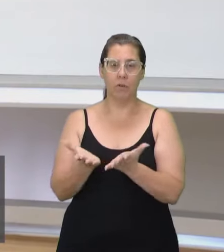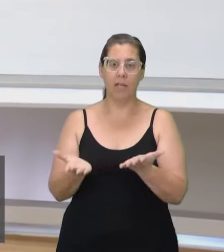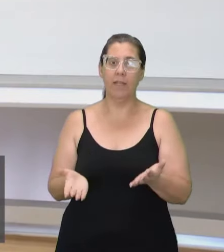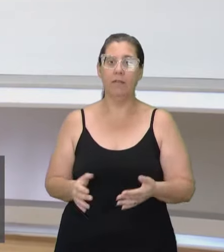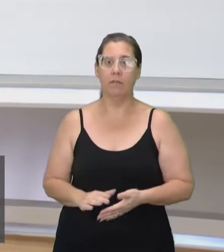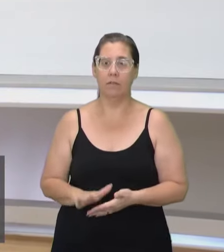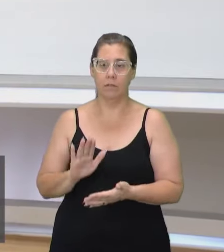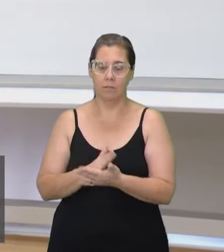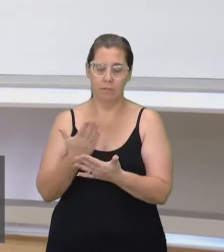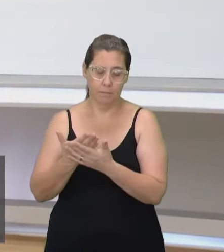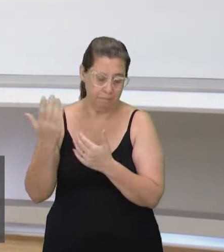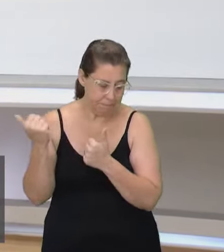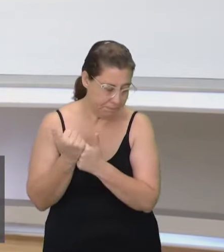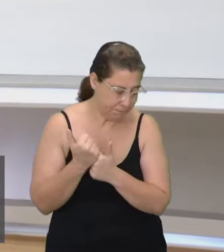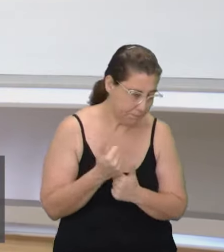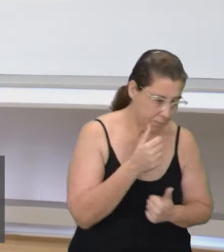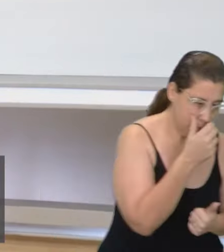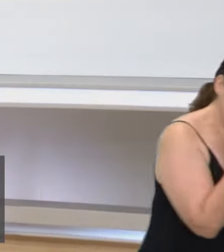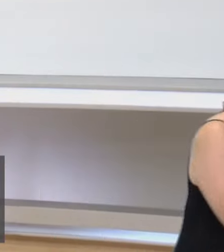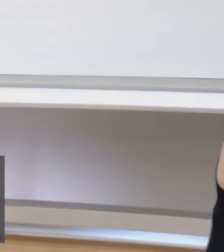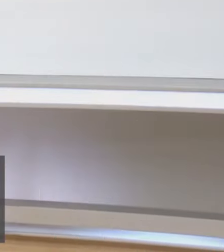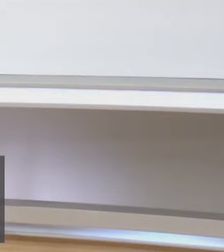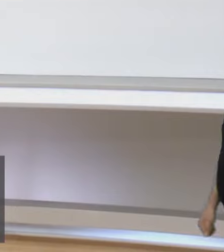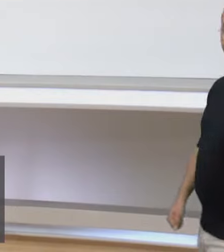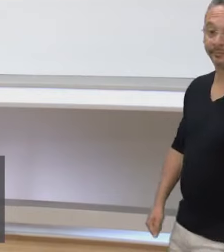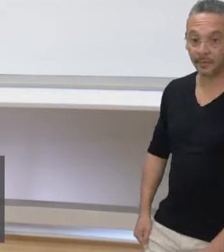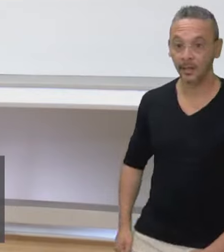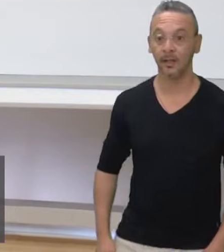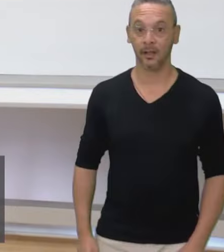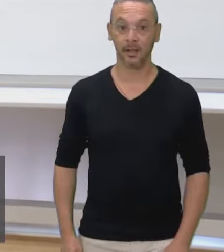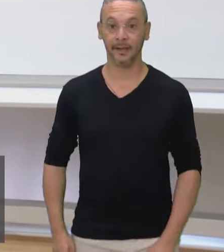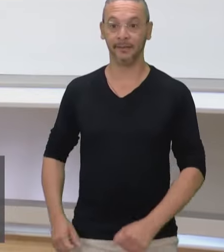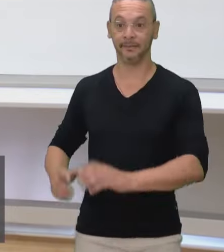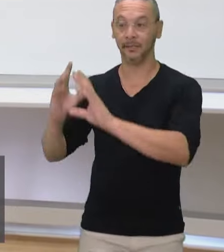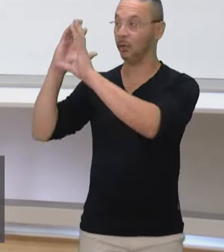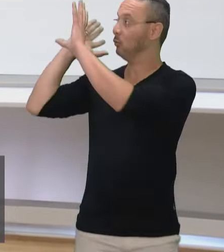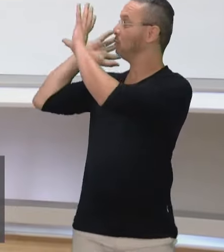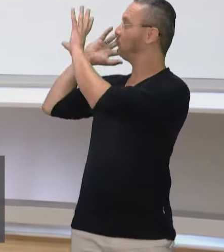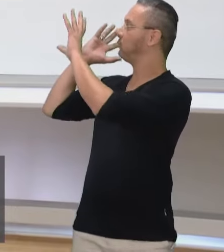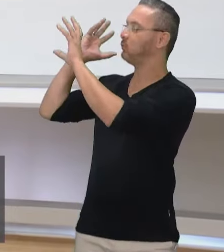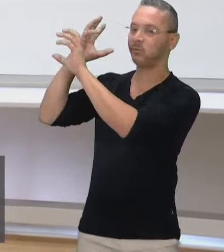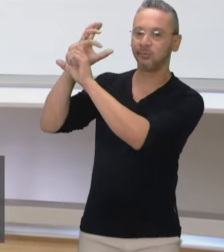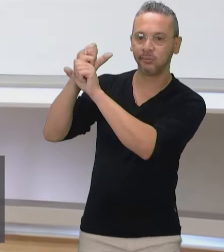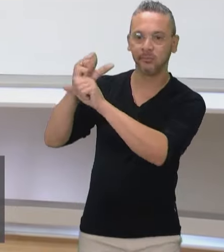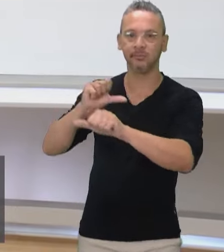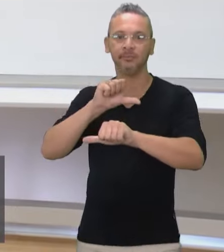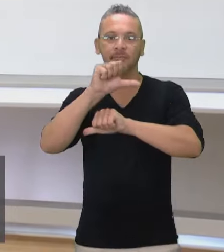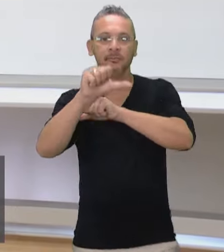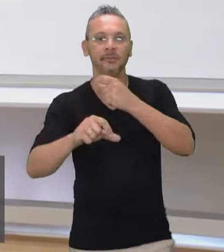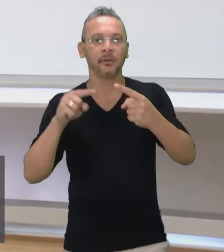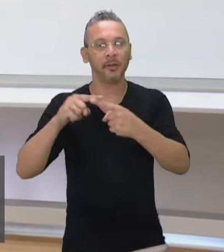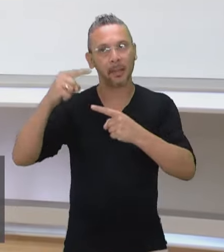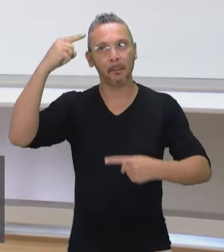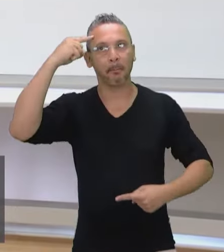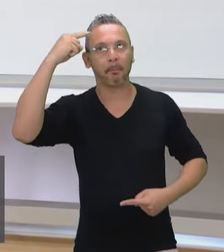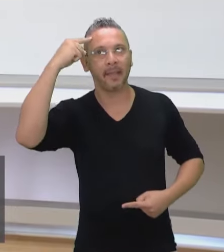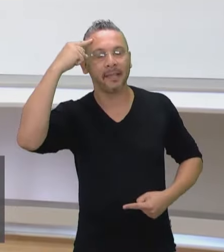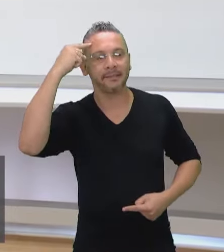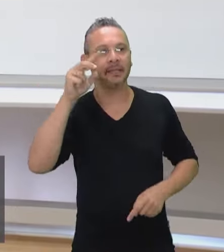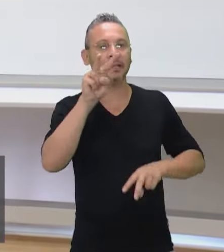Então, a história toda, ela torna, pelo peso dela, e esse peso também tem a ver com o modo como nós pensamos,